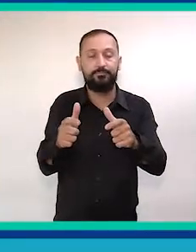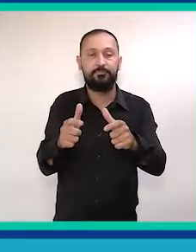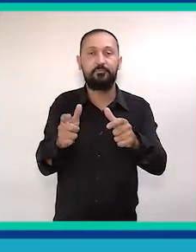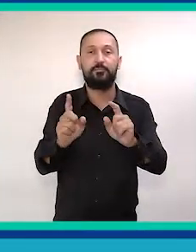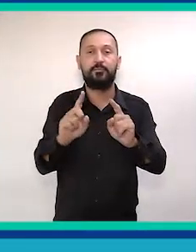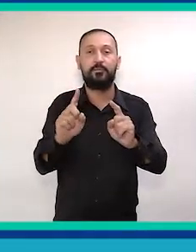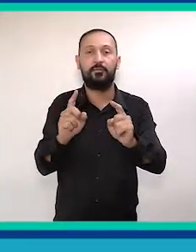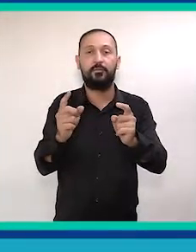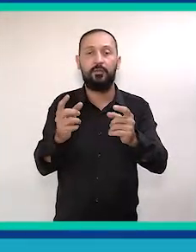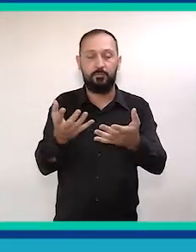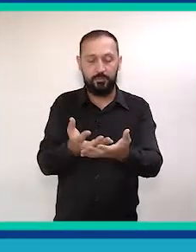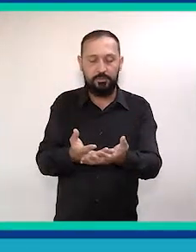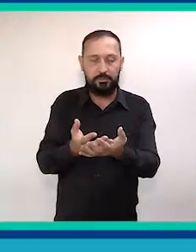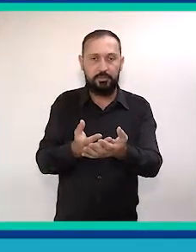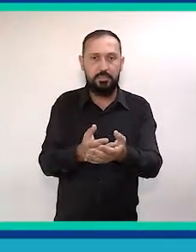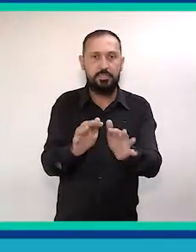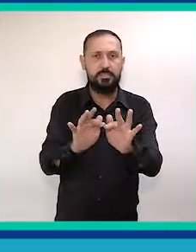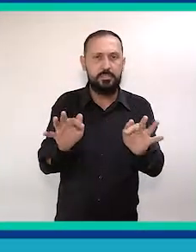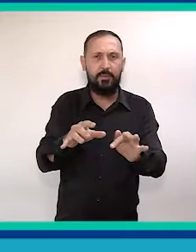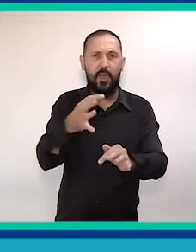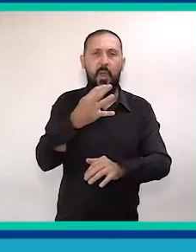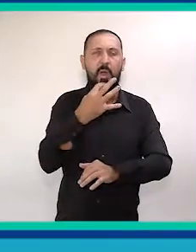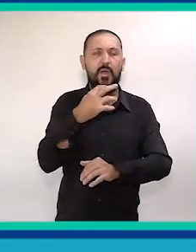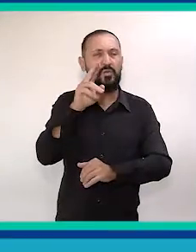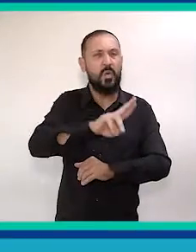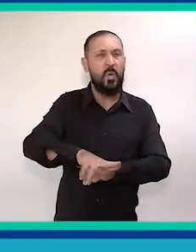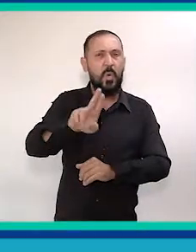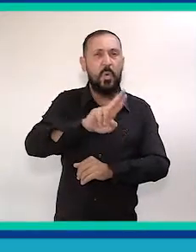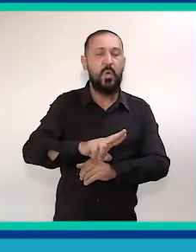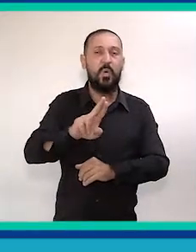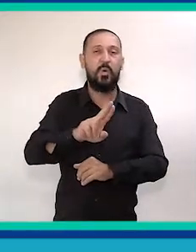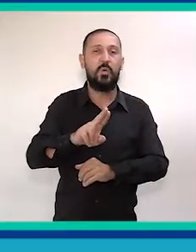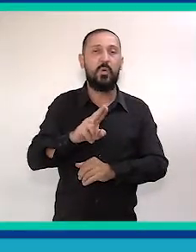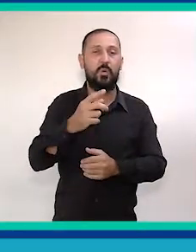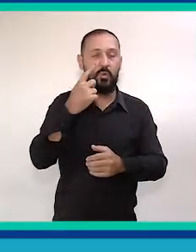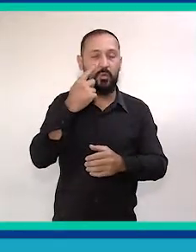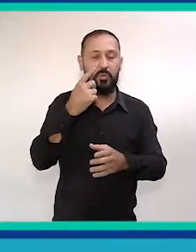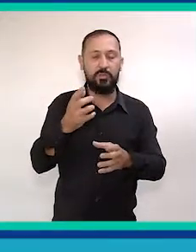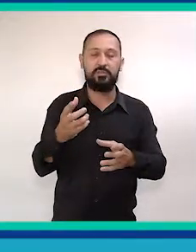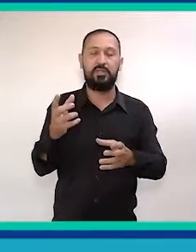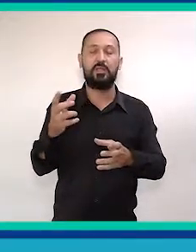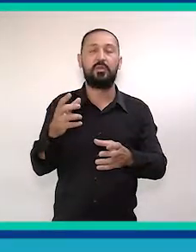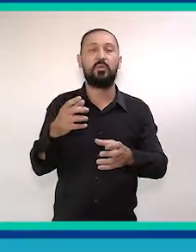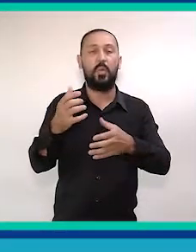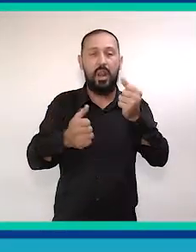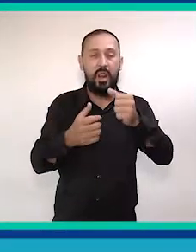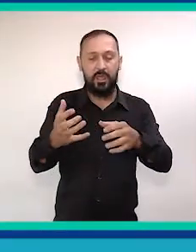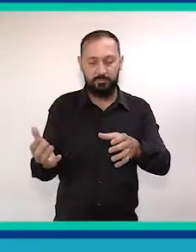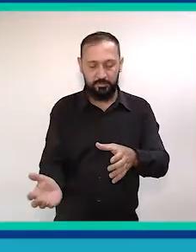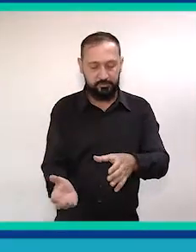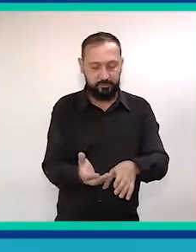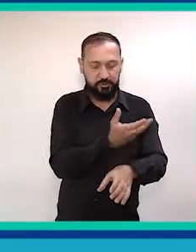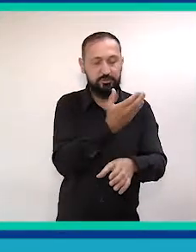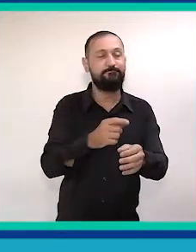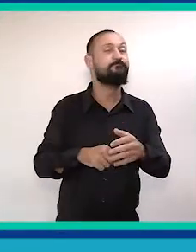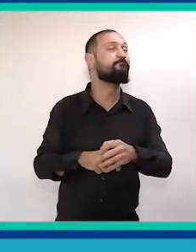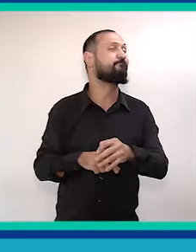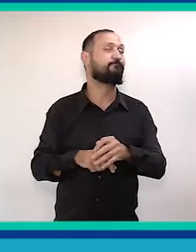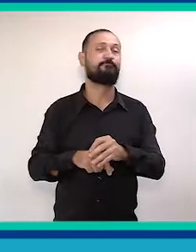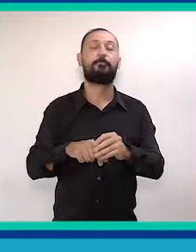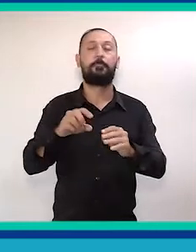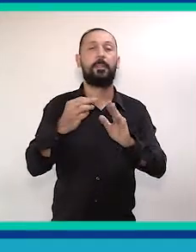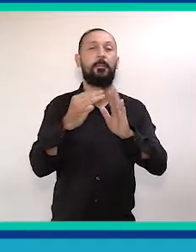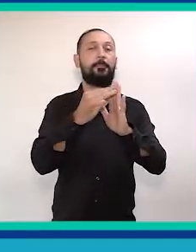tamanho. Só que a gente não está falando de uma peneira simples como essas peneirinhas que a gente usa para tirar a nata do leite e tudo mais. A